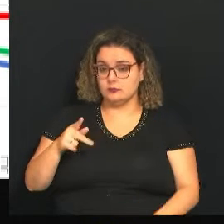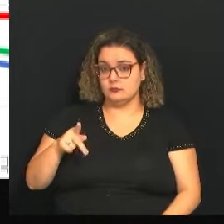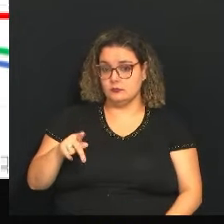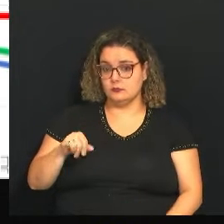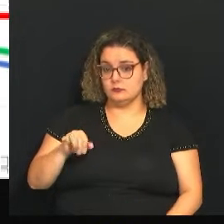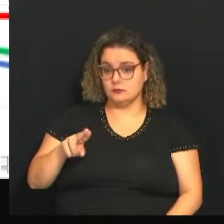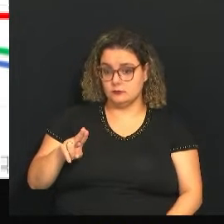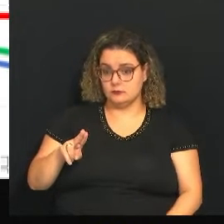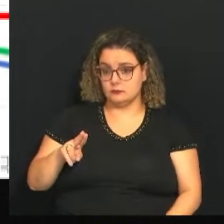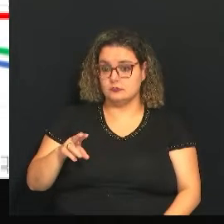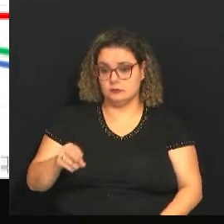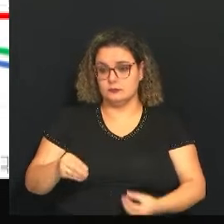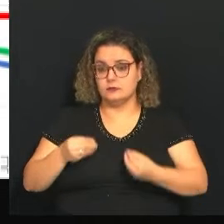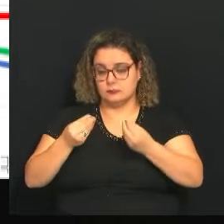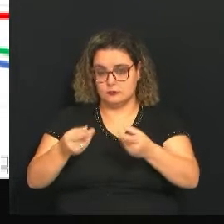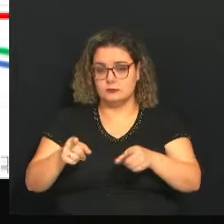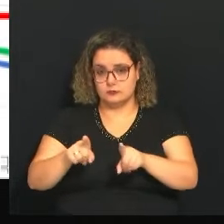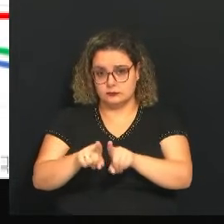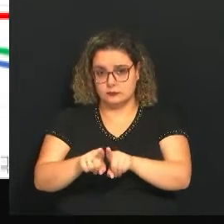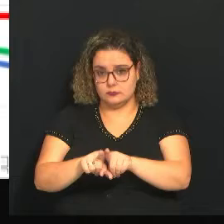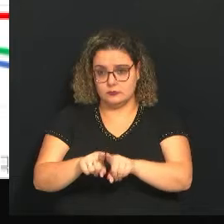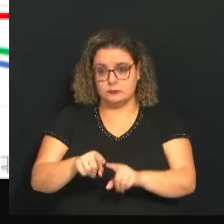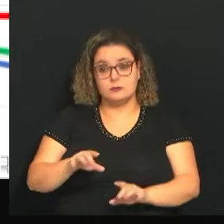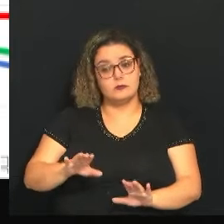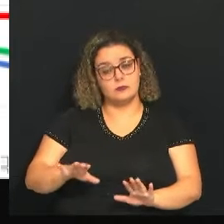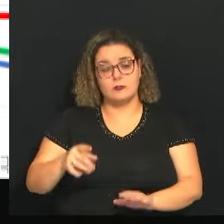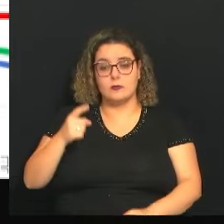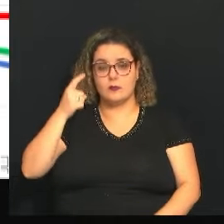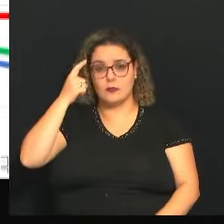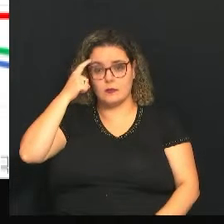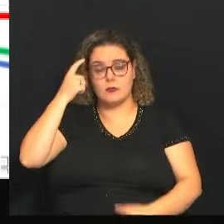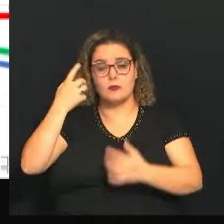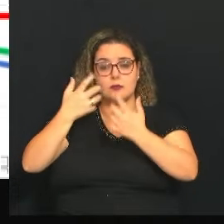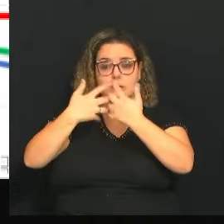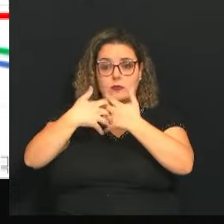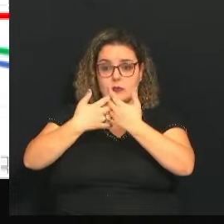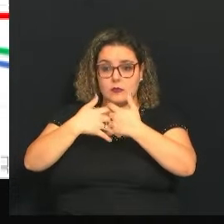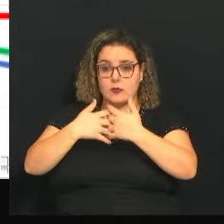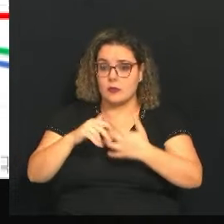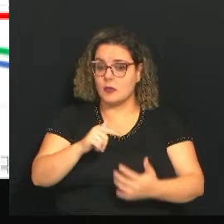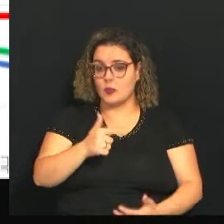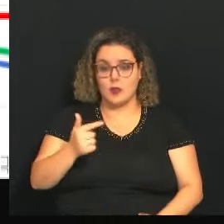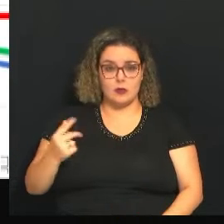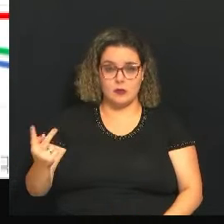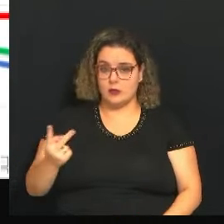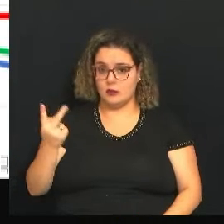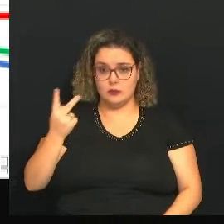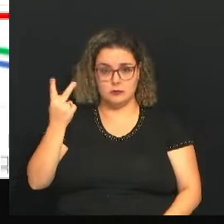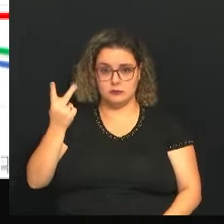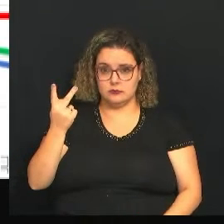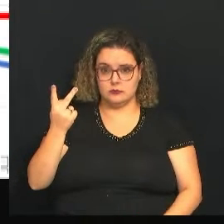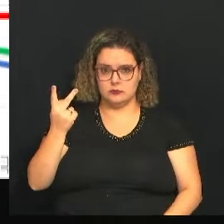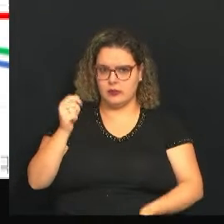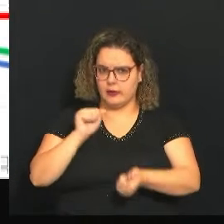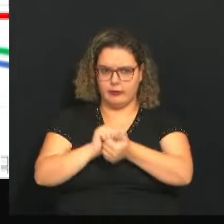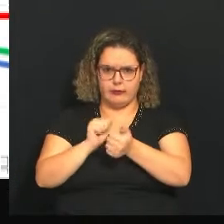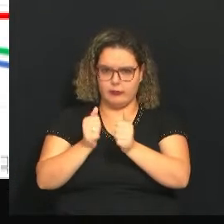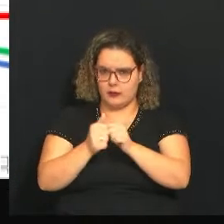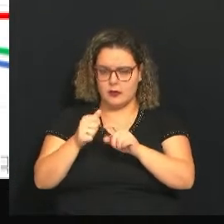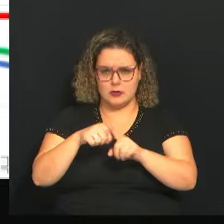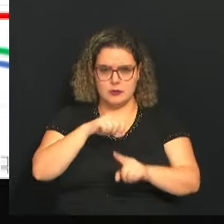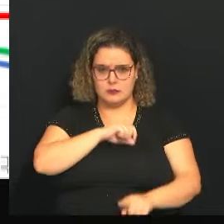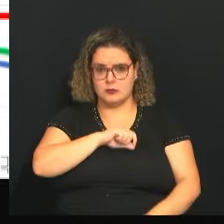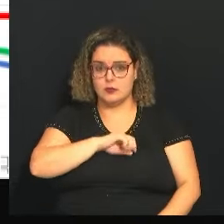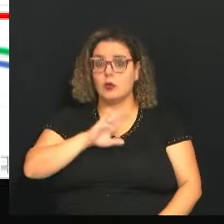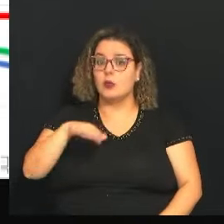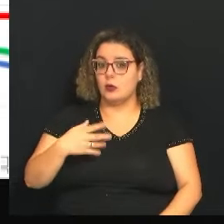isso para ele, né? Mas eu imagino que vocês não tiveram valorização e muito menos reajuste, né? Quando eu falo valorização, eu